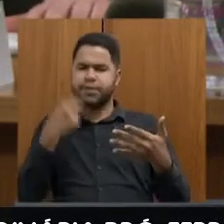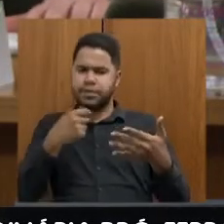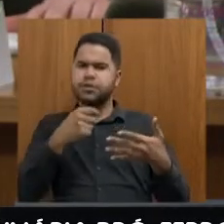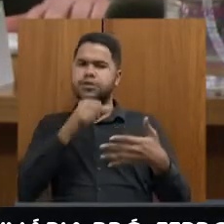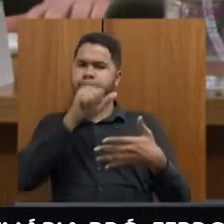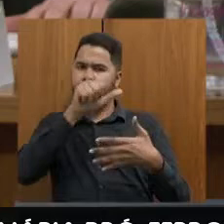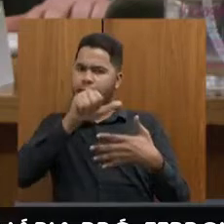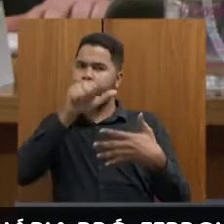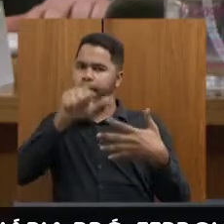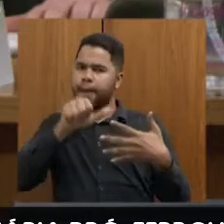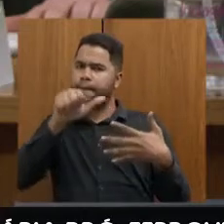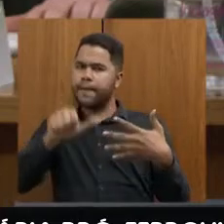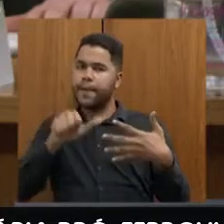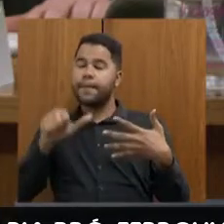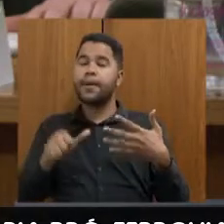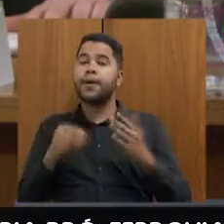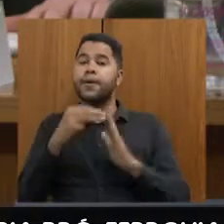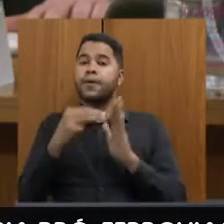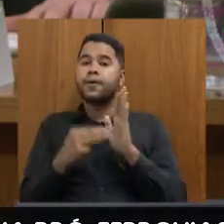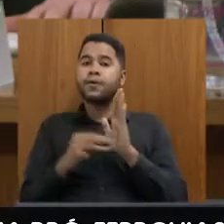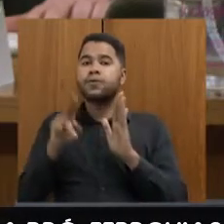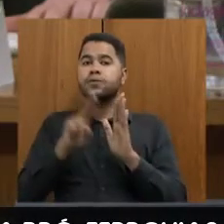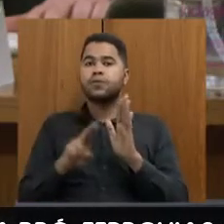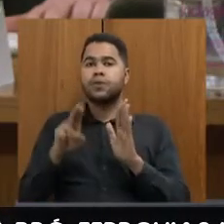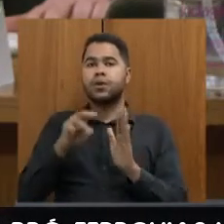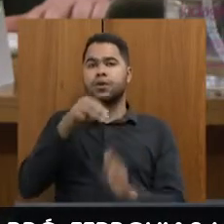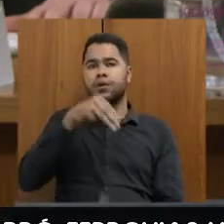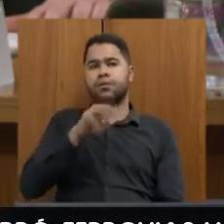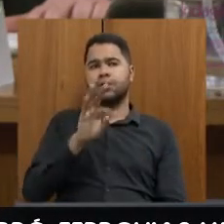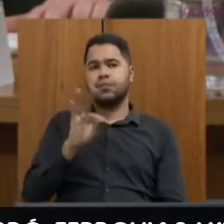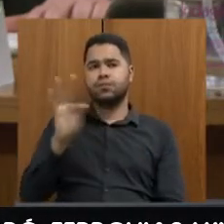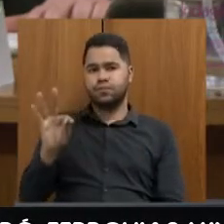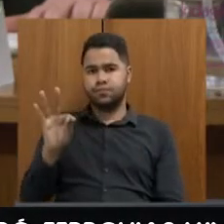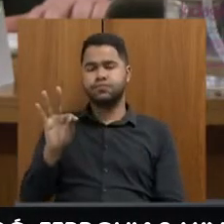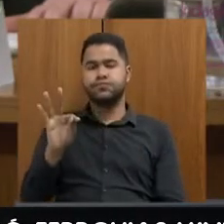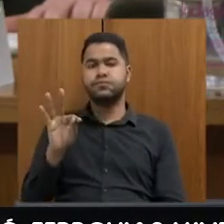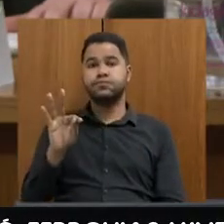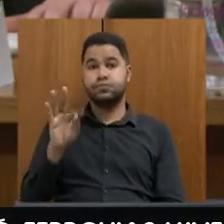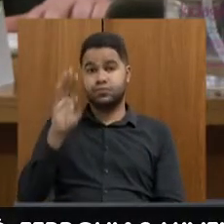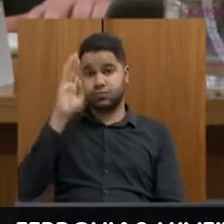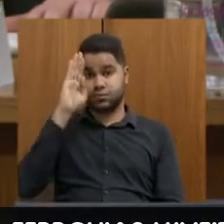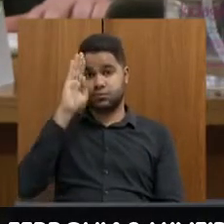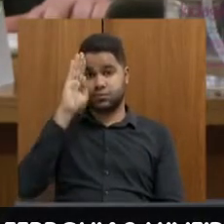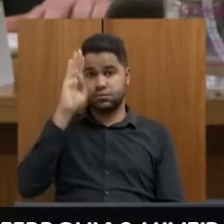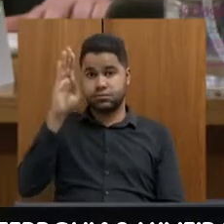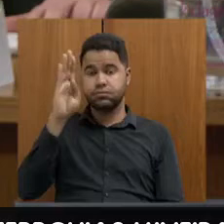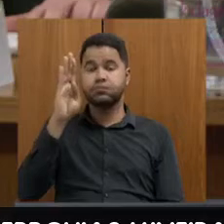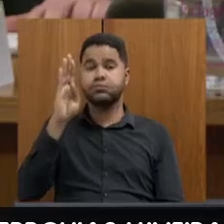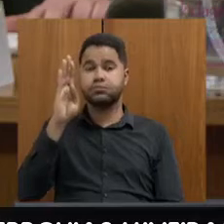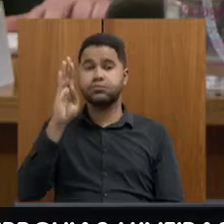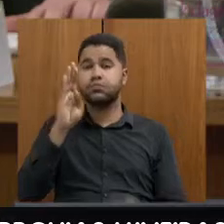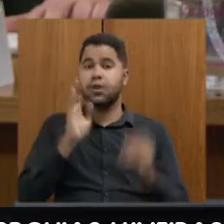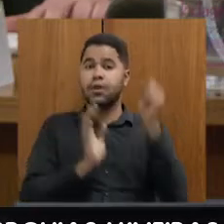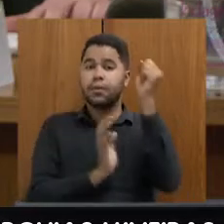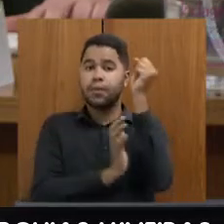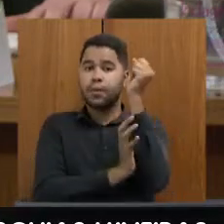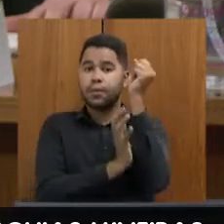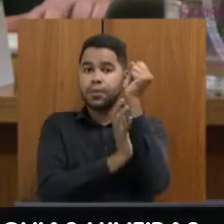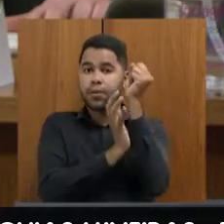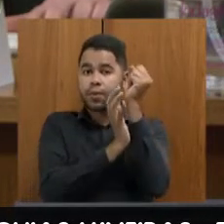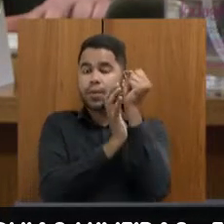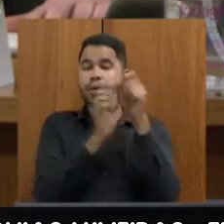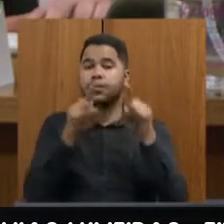é através de uma metodologia utilizada na ntt eles são priorizados e arquivados e